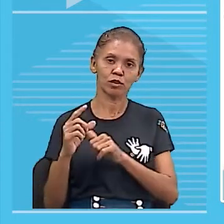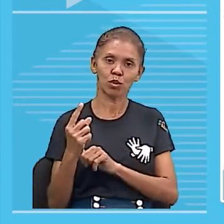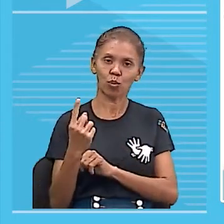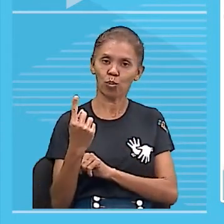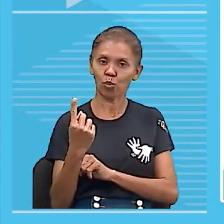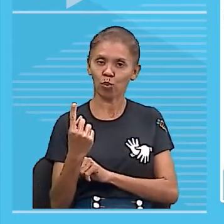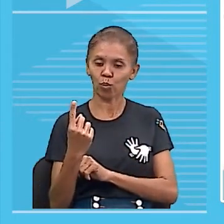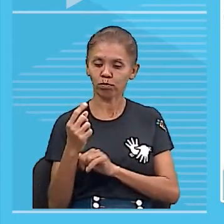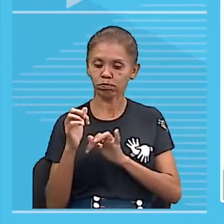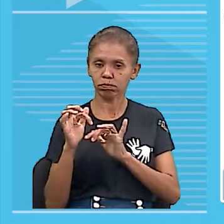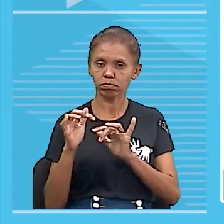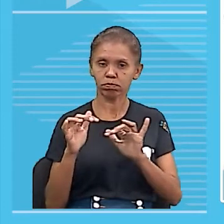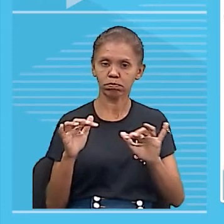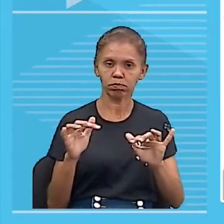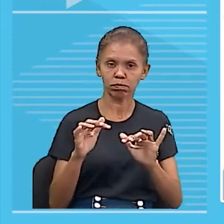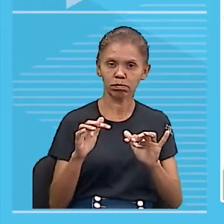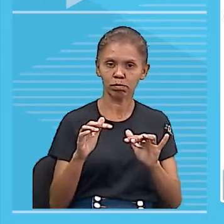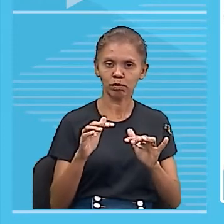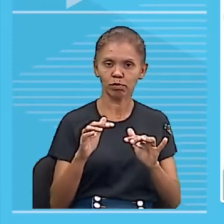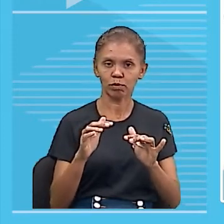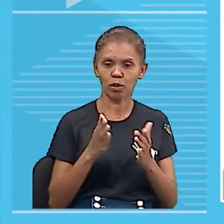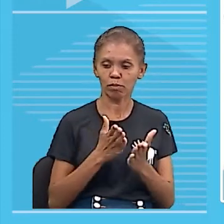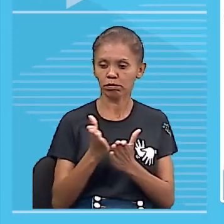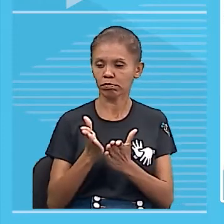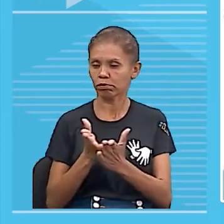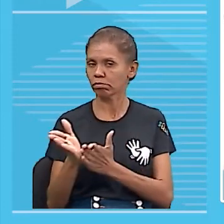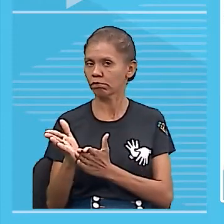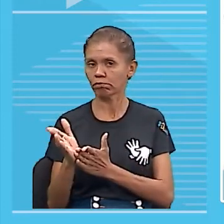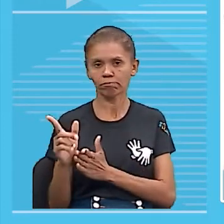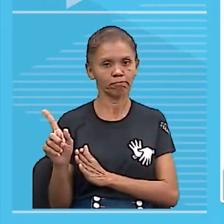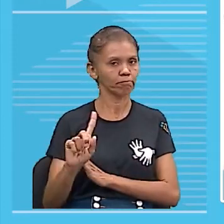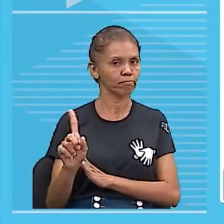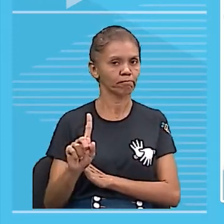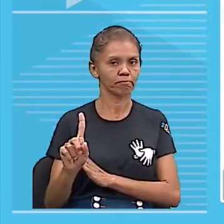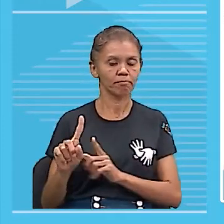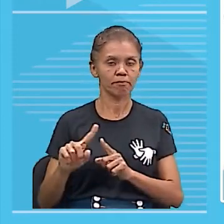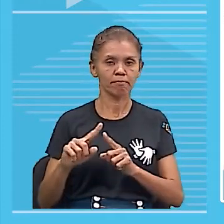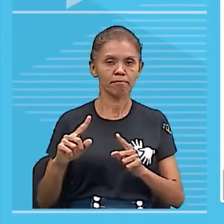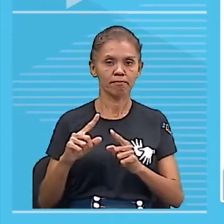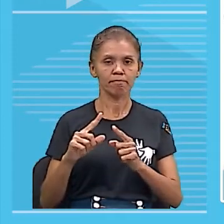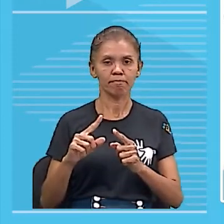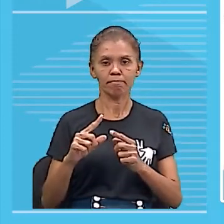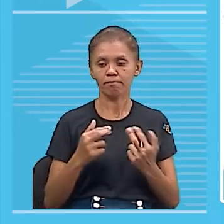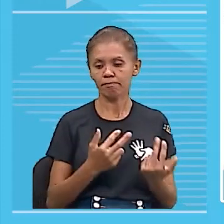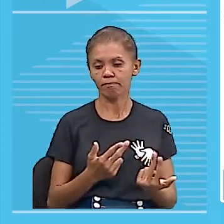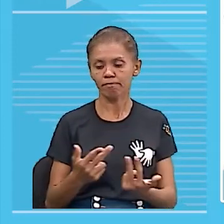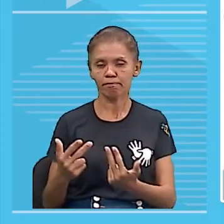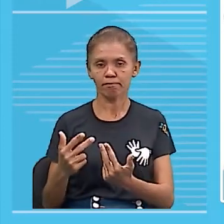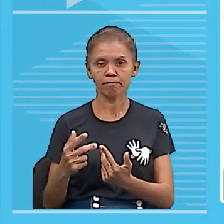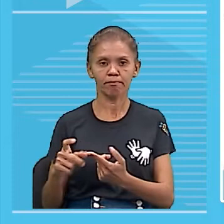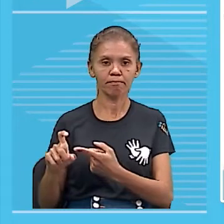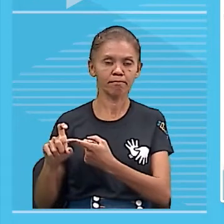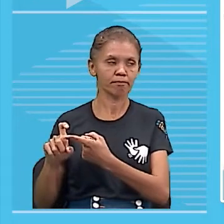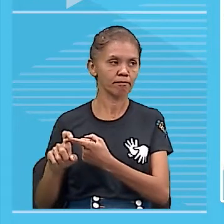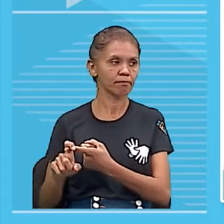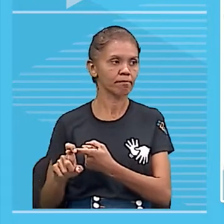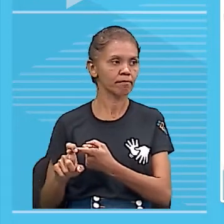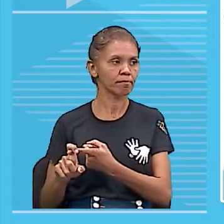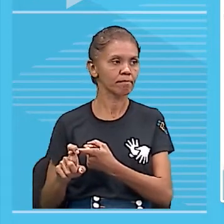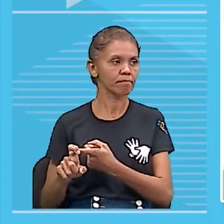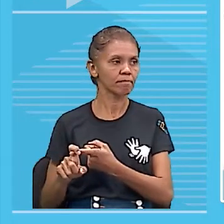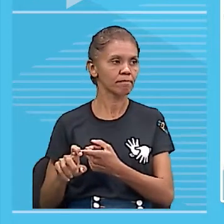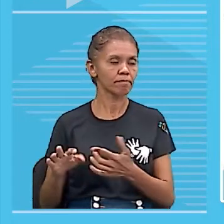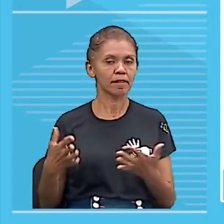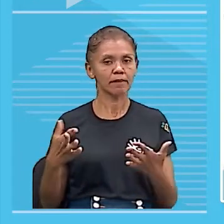então ela não se divide ela passa igualmente em todos os resistores Então essa é a